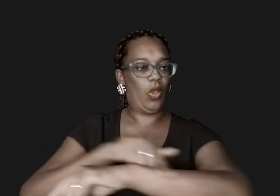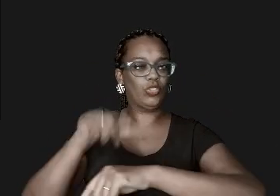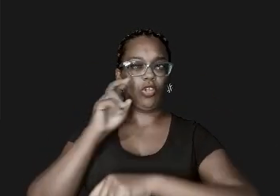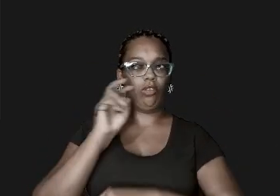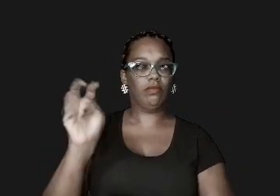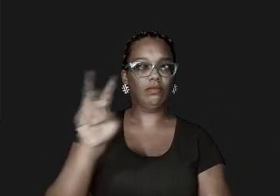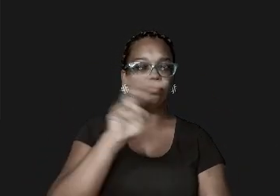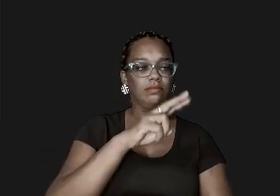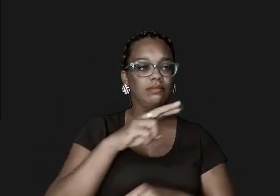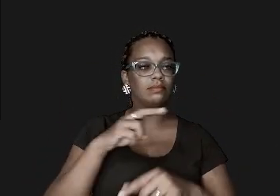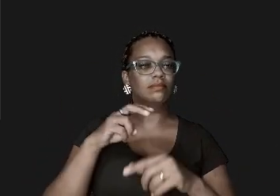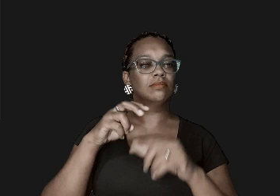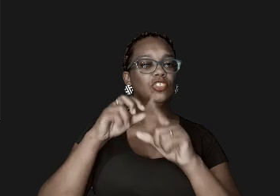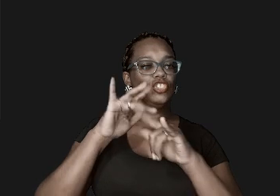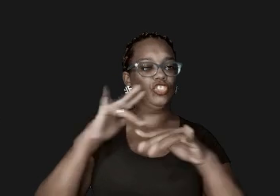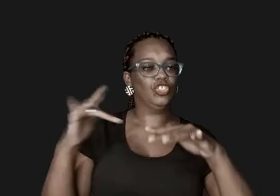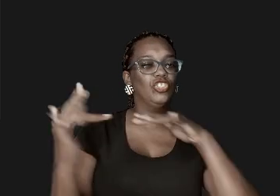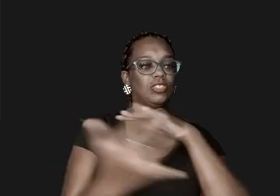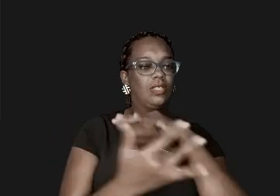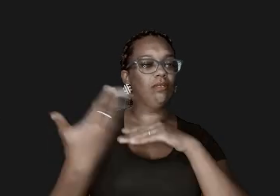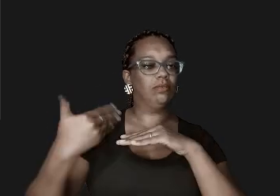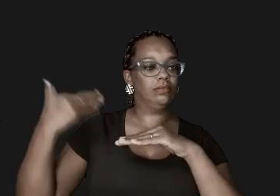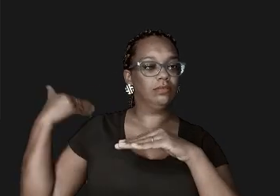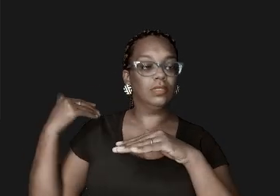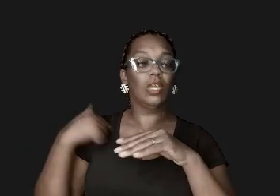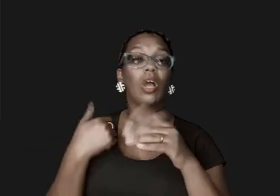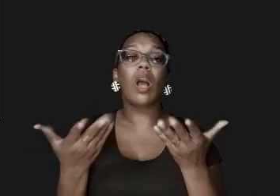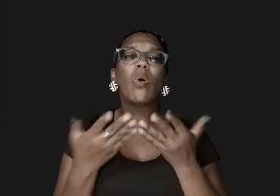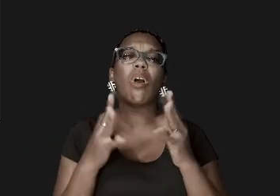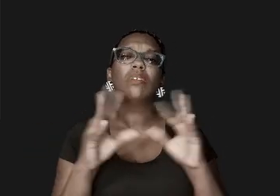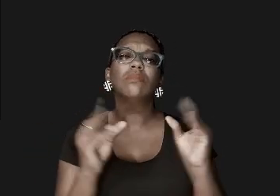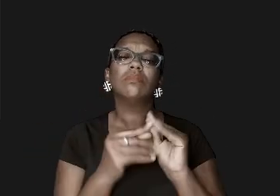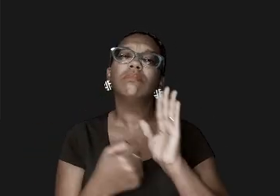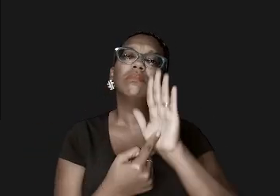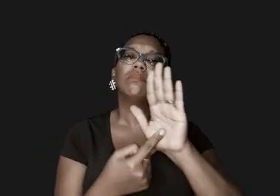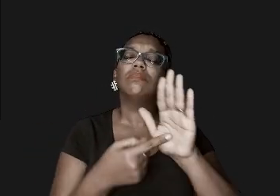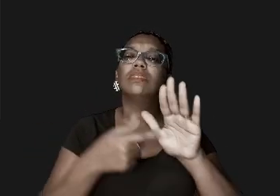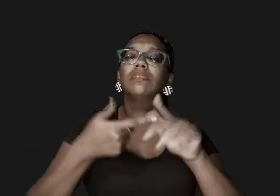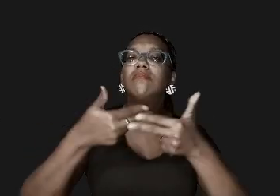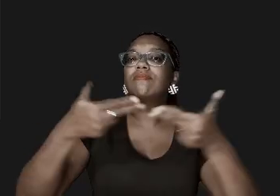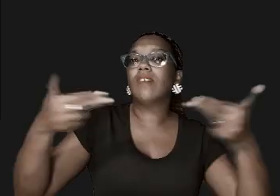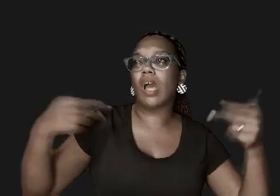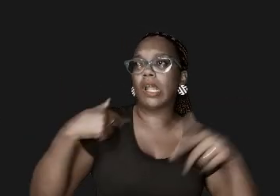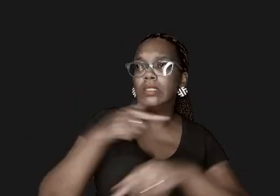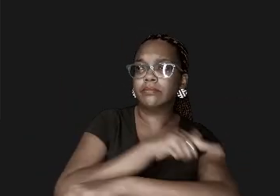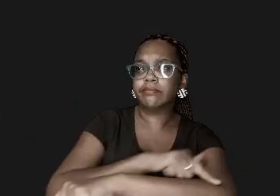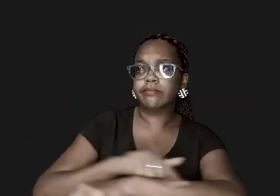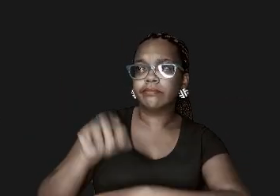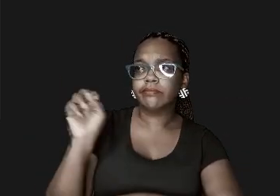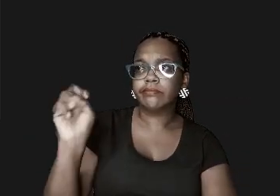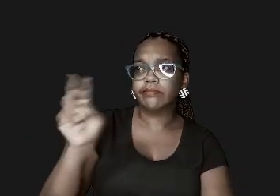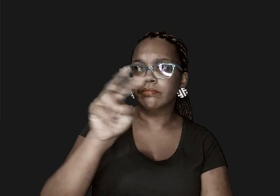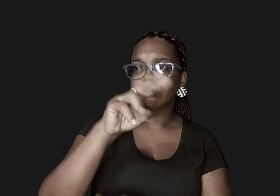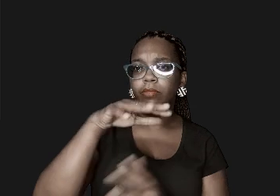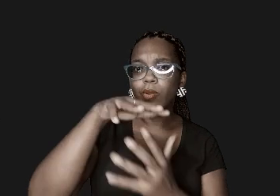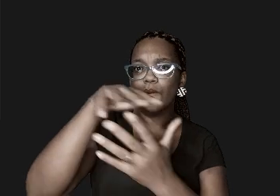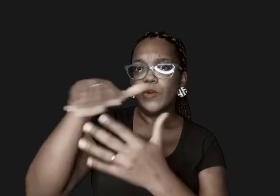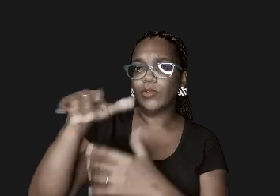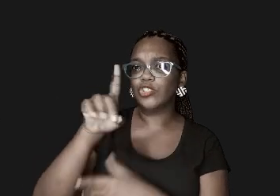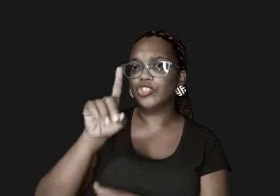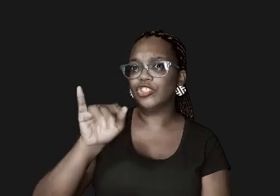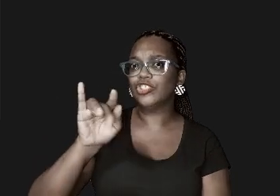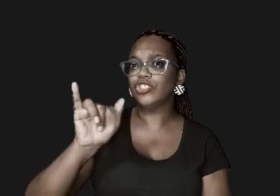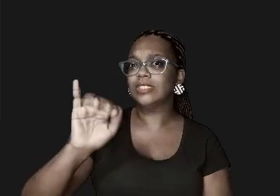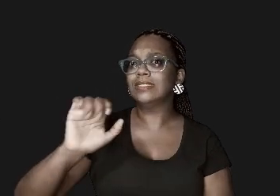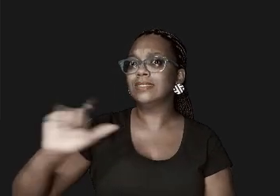vai ser importante até para quando a gente for discutir aqui os influências algumas condutas mais recentes desse mundo digital Então vale essa passada apenas para